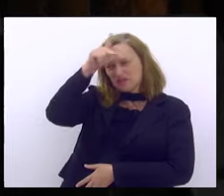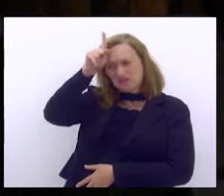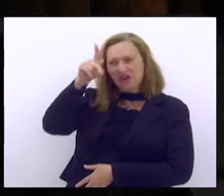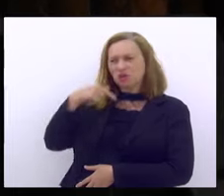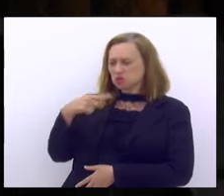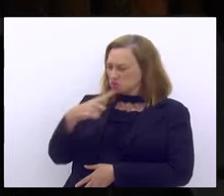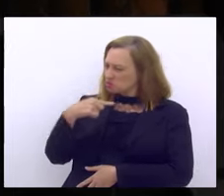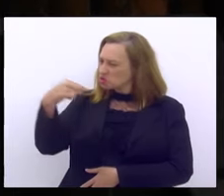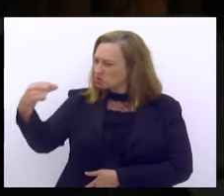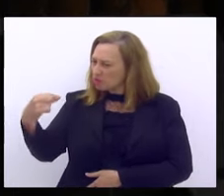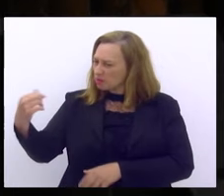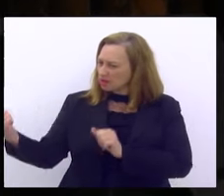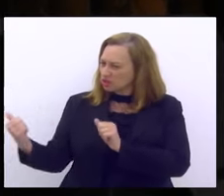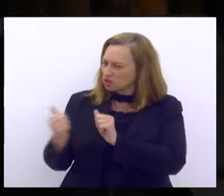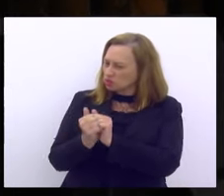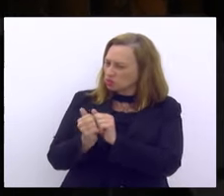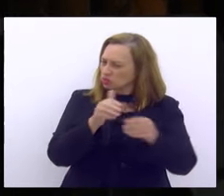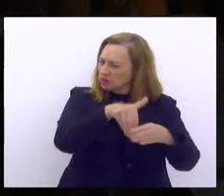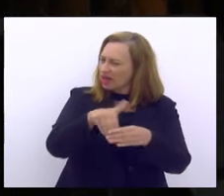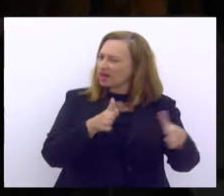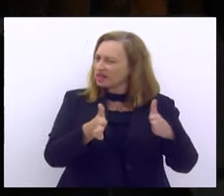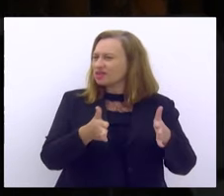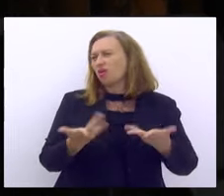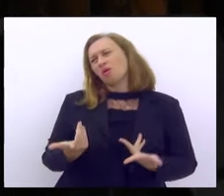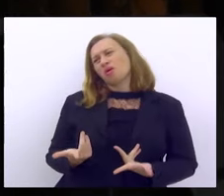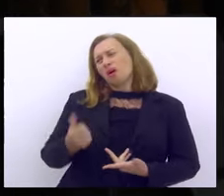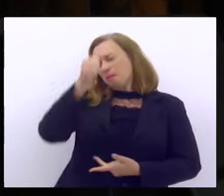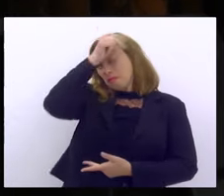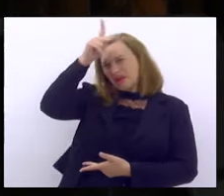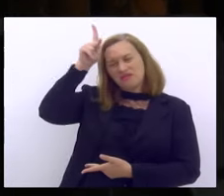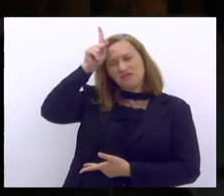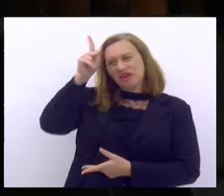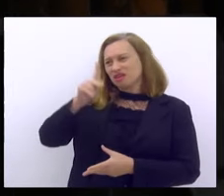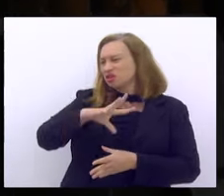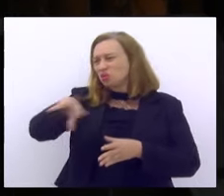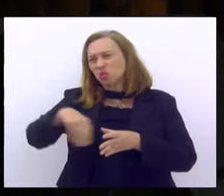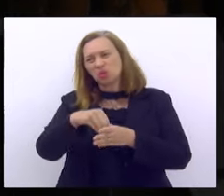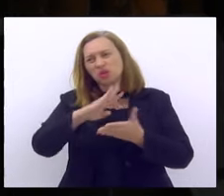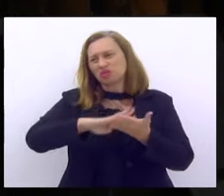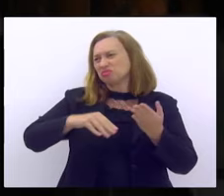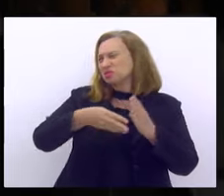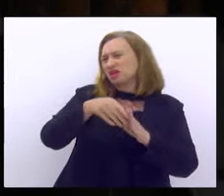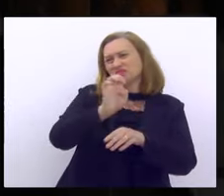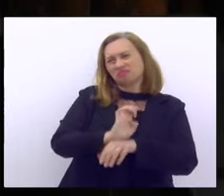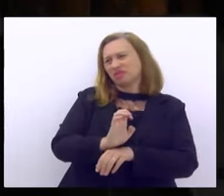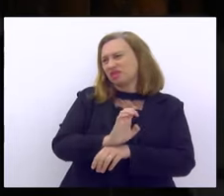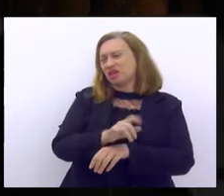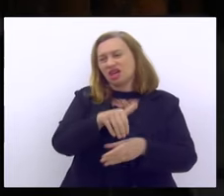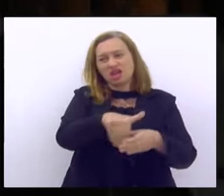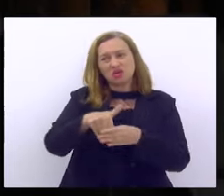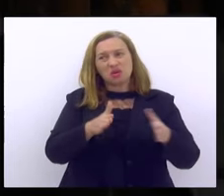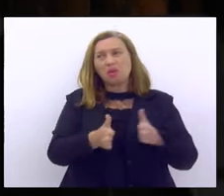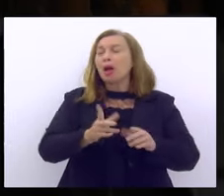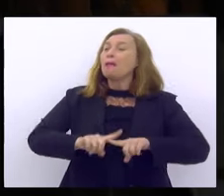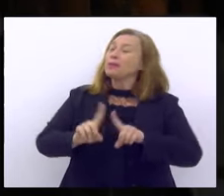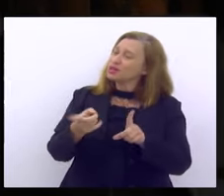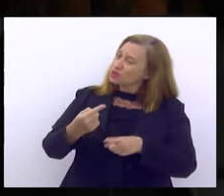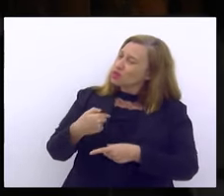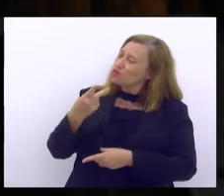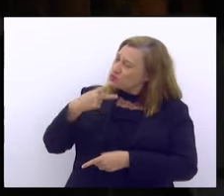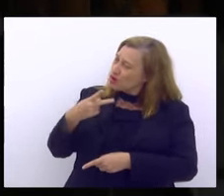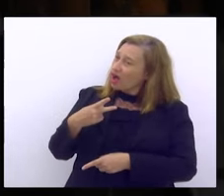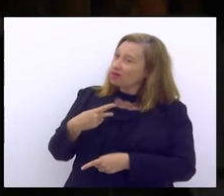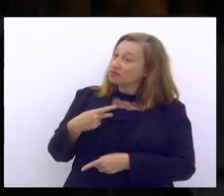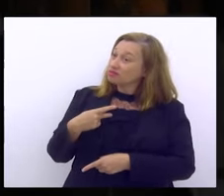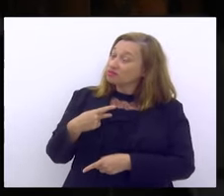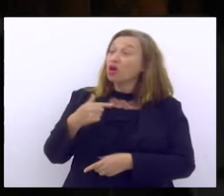seu opositor. Prefeito, a gente não está no calendário eleitoral ainda, prefeito. Mas, lhe confesso, muito me